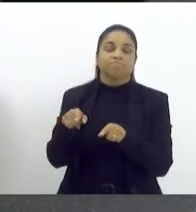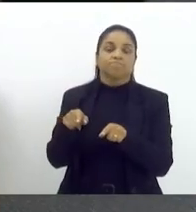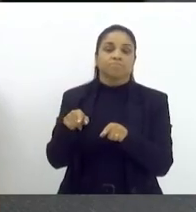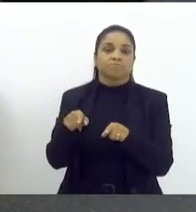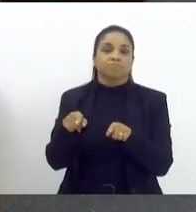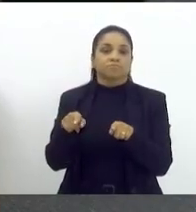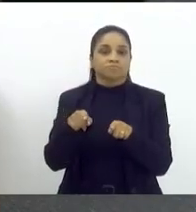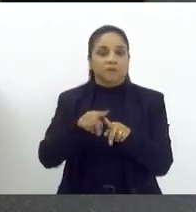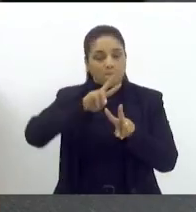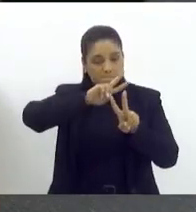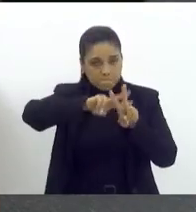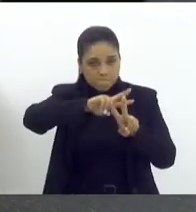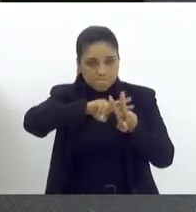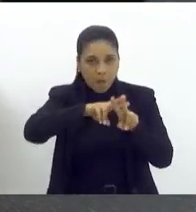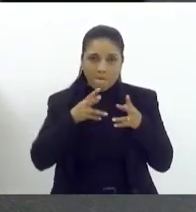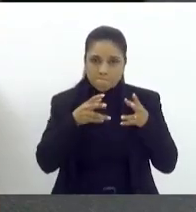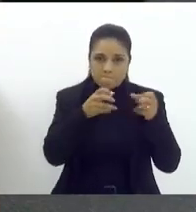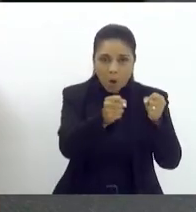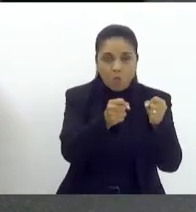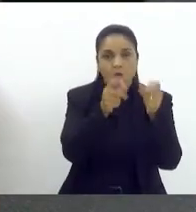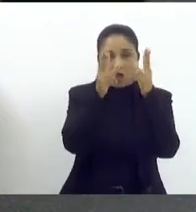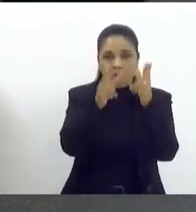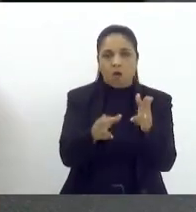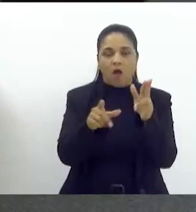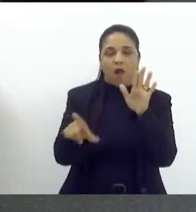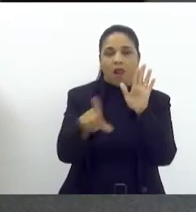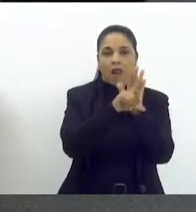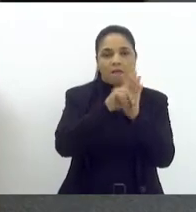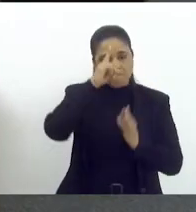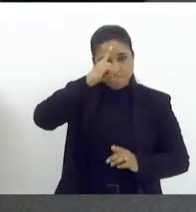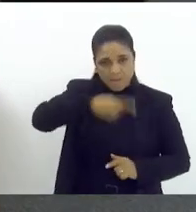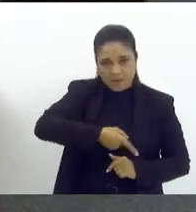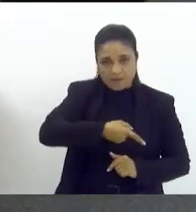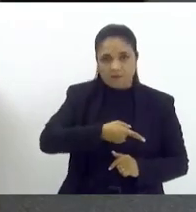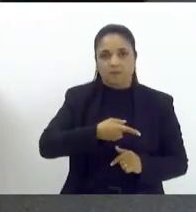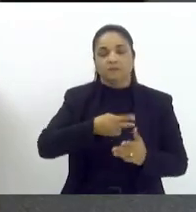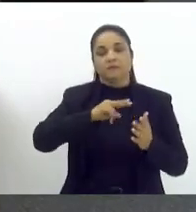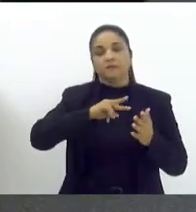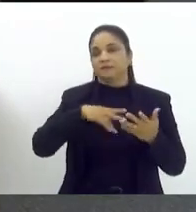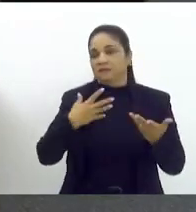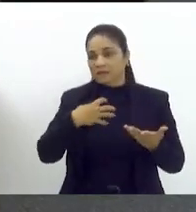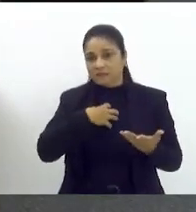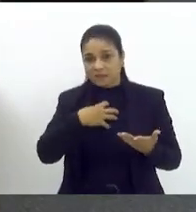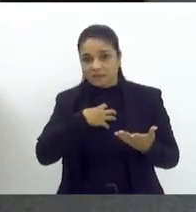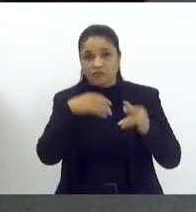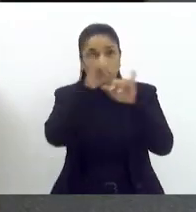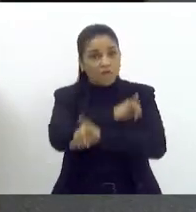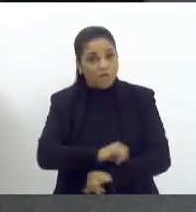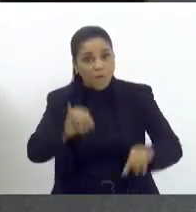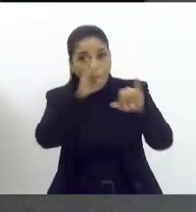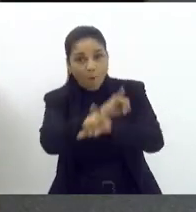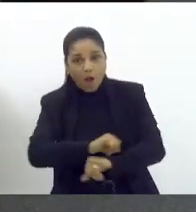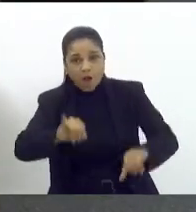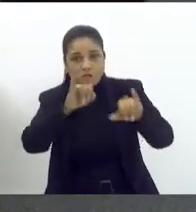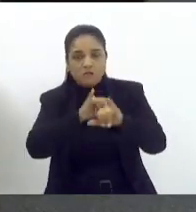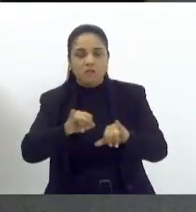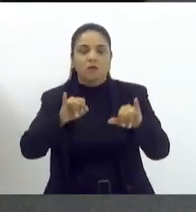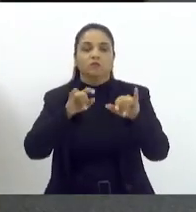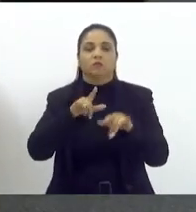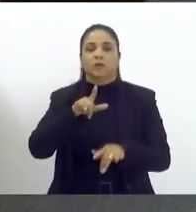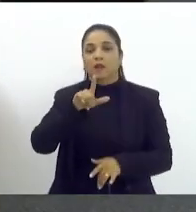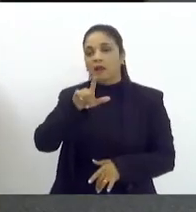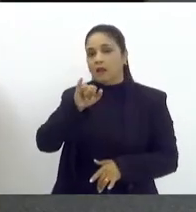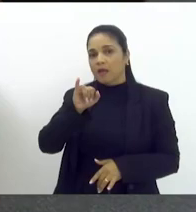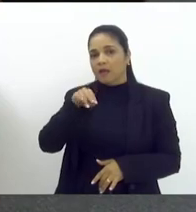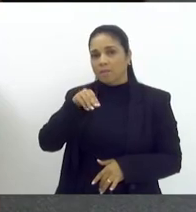Como manda as nossas leis Então nesse sentido só trazer aqui essa informação sobre essa liminar que